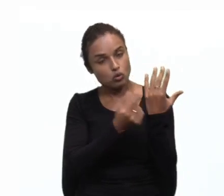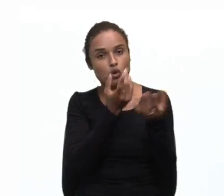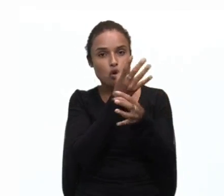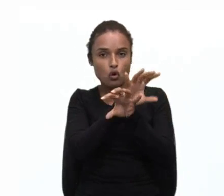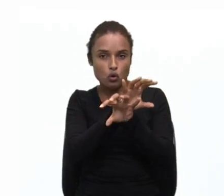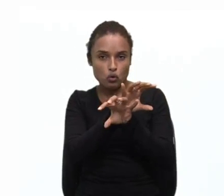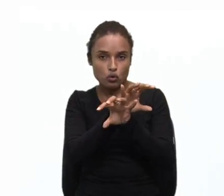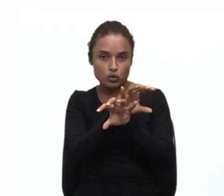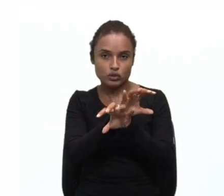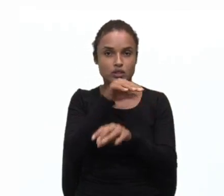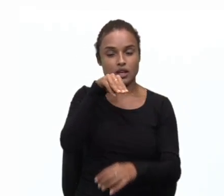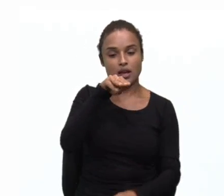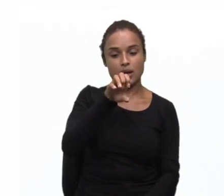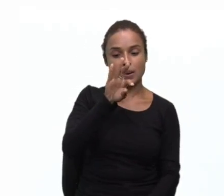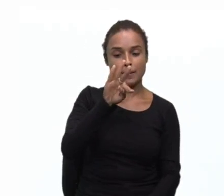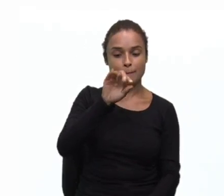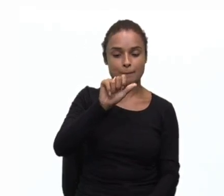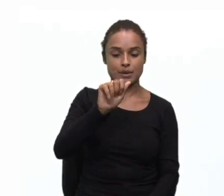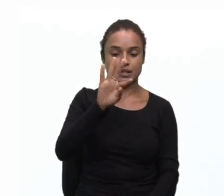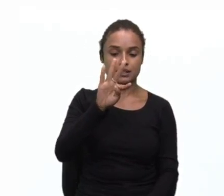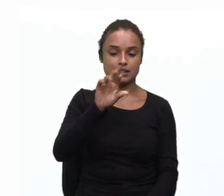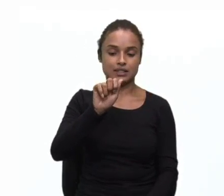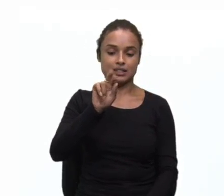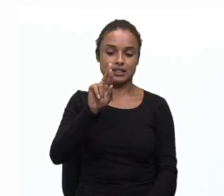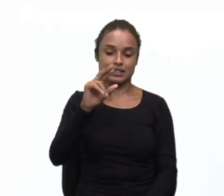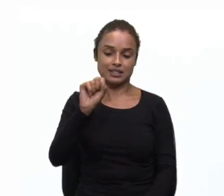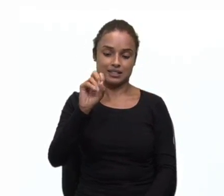falanges, certo?